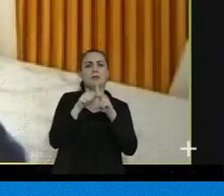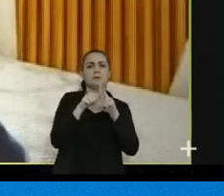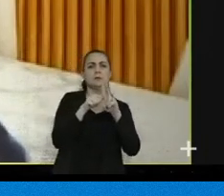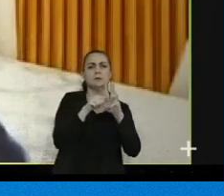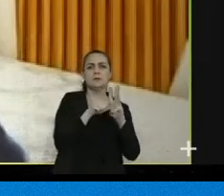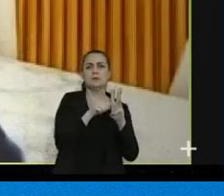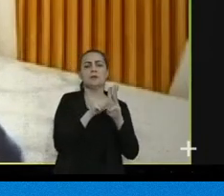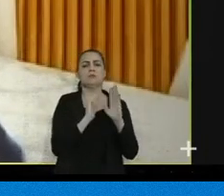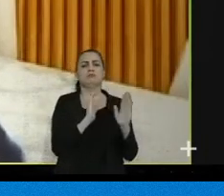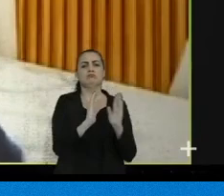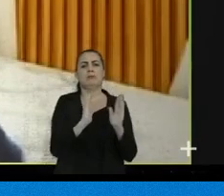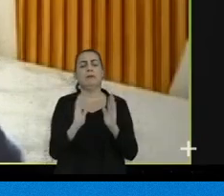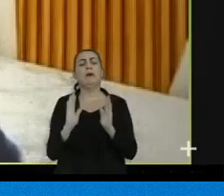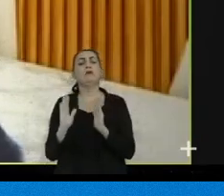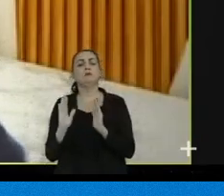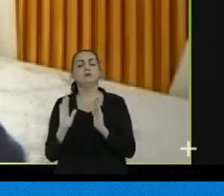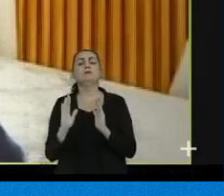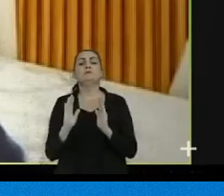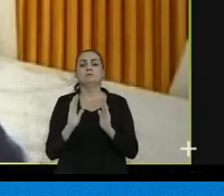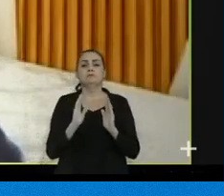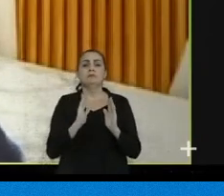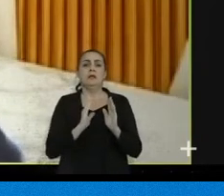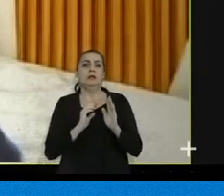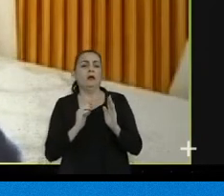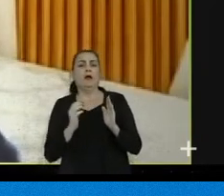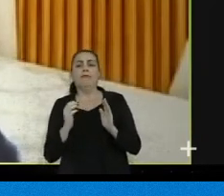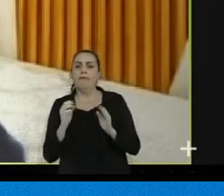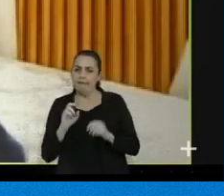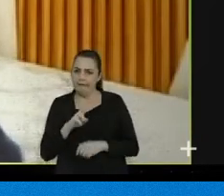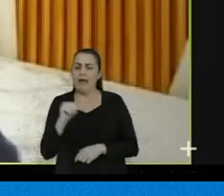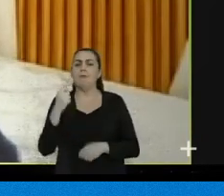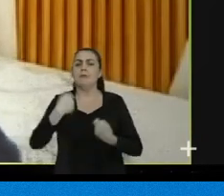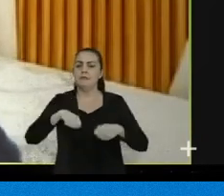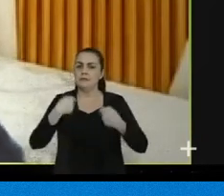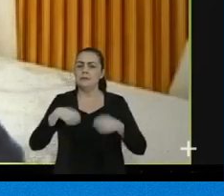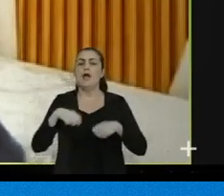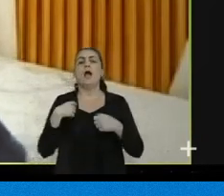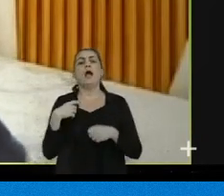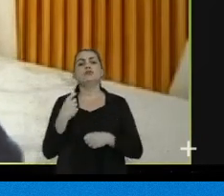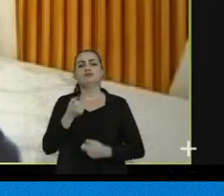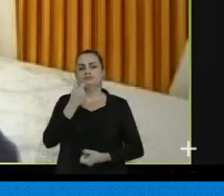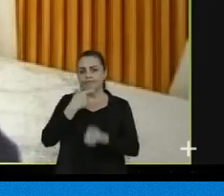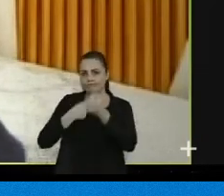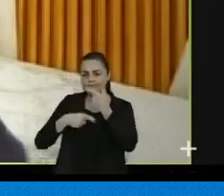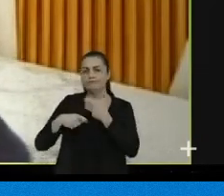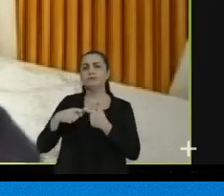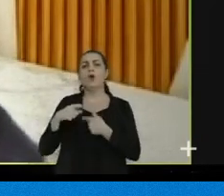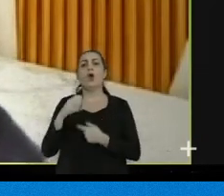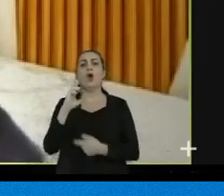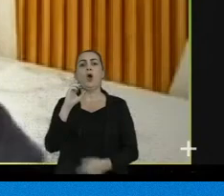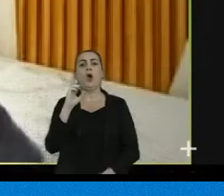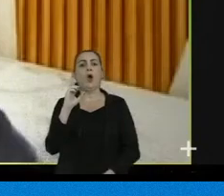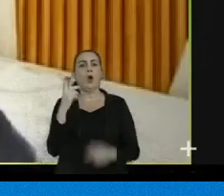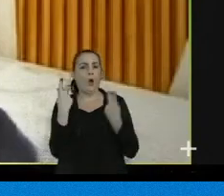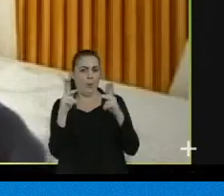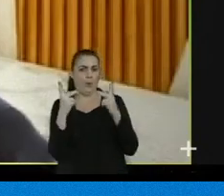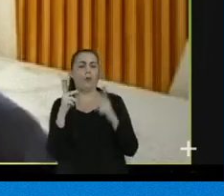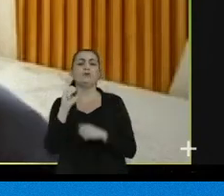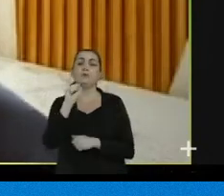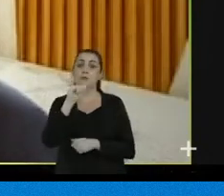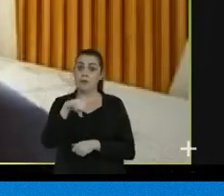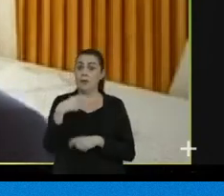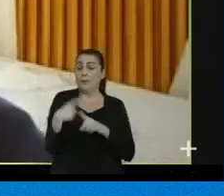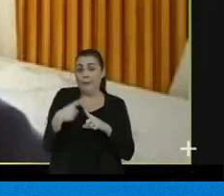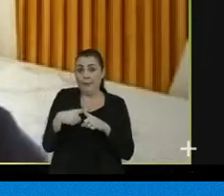precisar de suplemento, vai precisar de reposição hormonal, sim. O nenê não tem tireoide funcionante produzindo os próprios hormônios, pelo